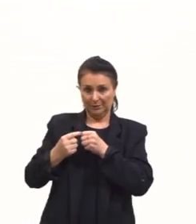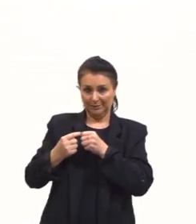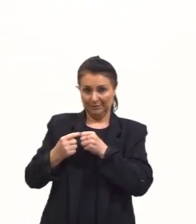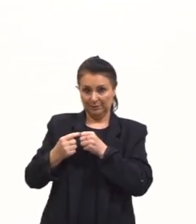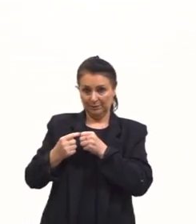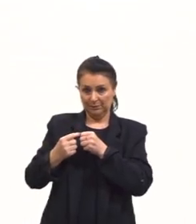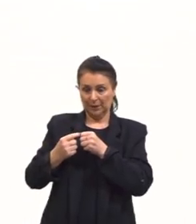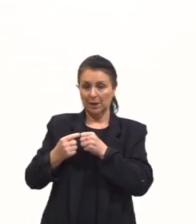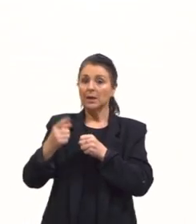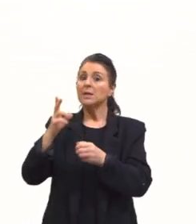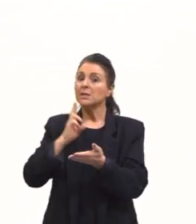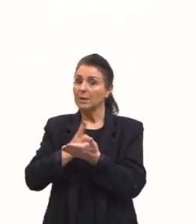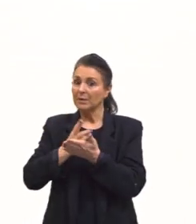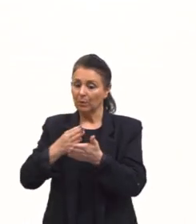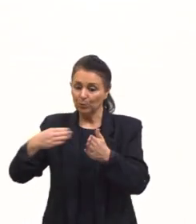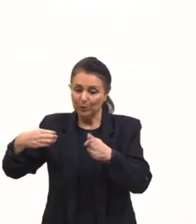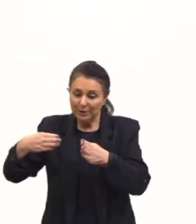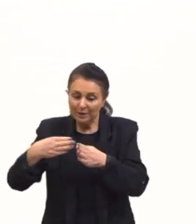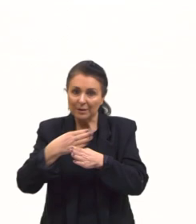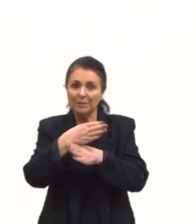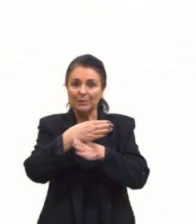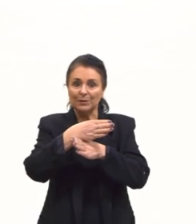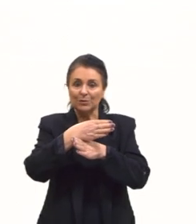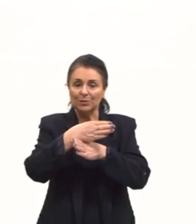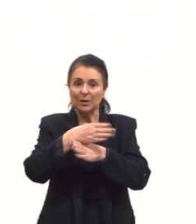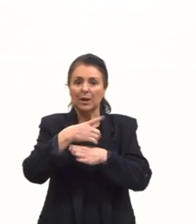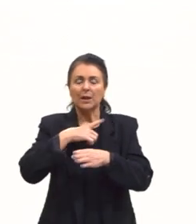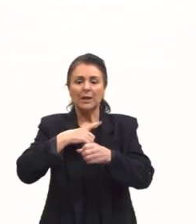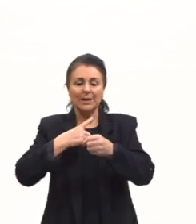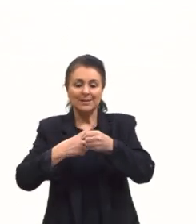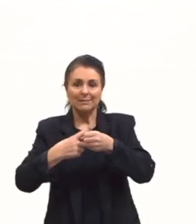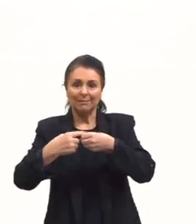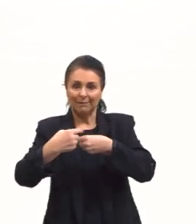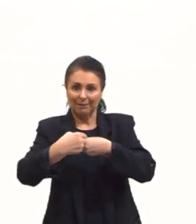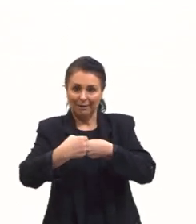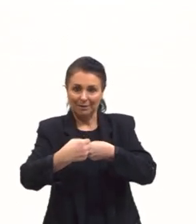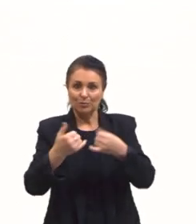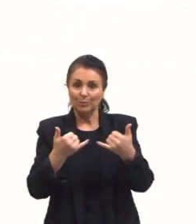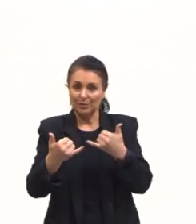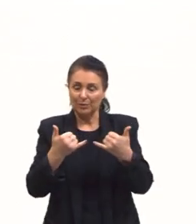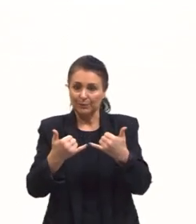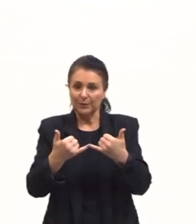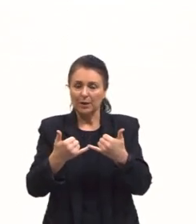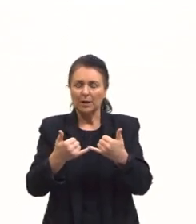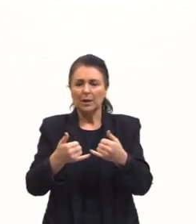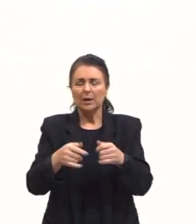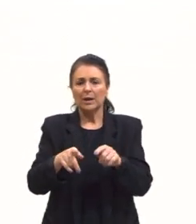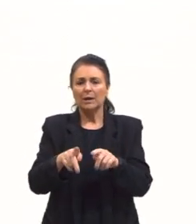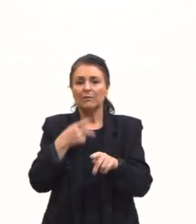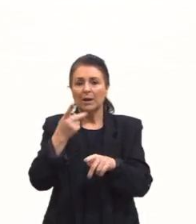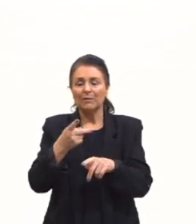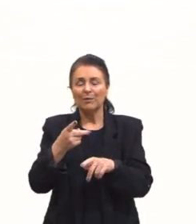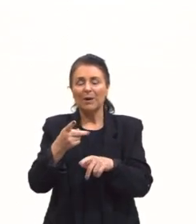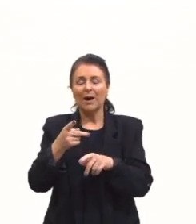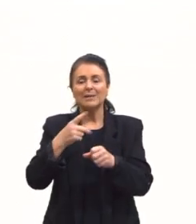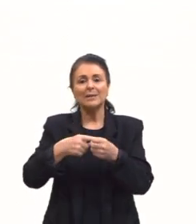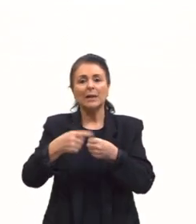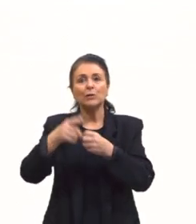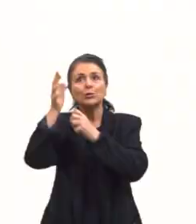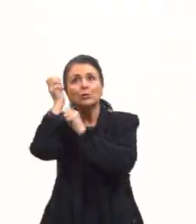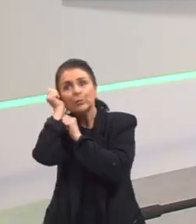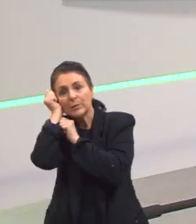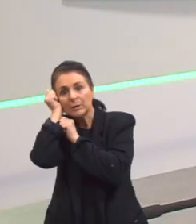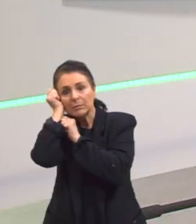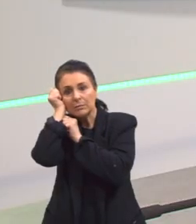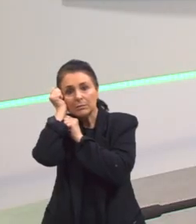tu tem que cruzar a fronteira certo por exemplo tem cidades que antigamente chamava de cidades dormitórios a pessoa ia